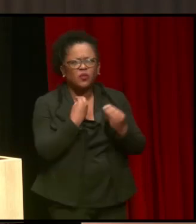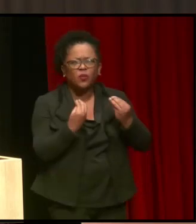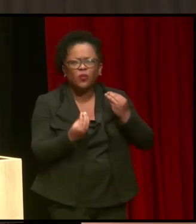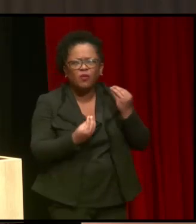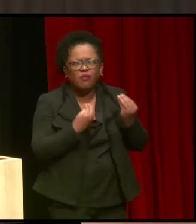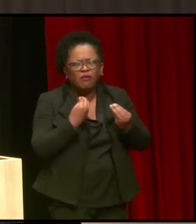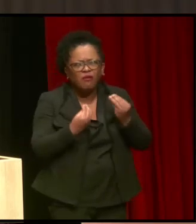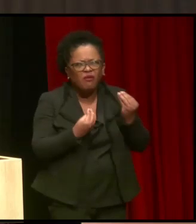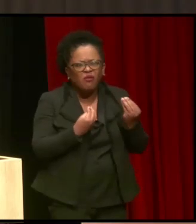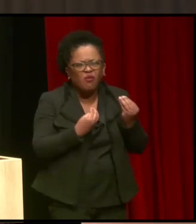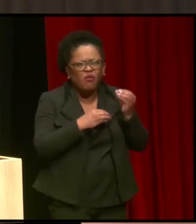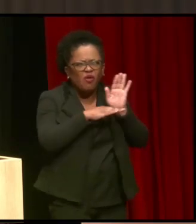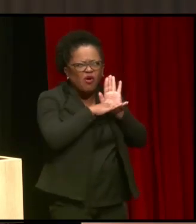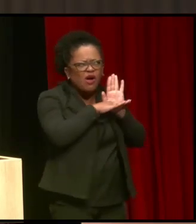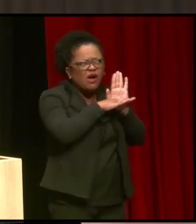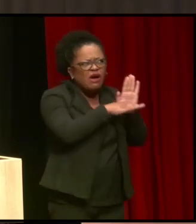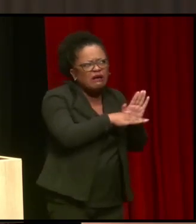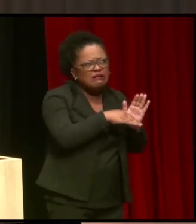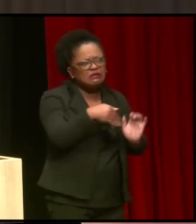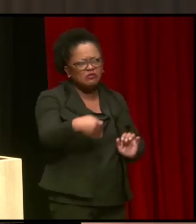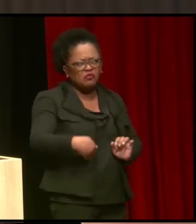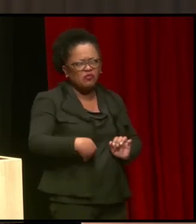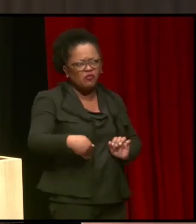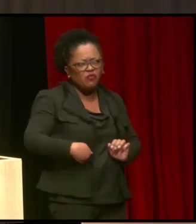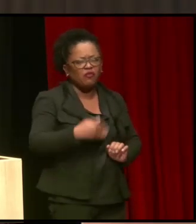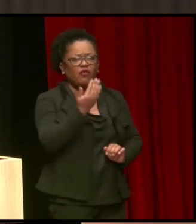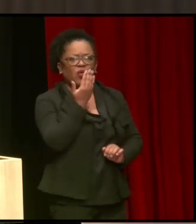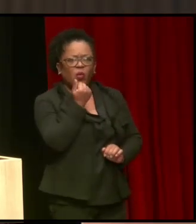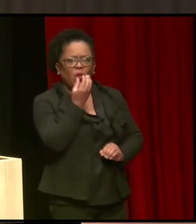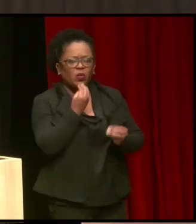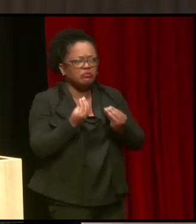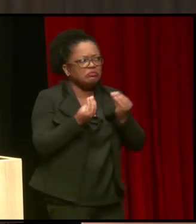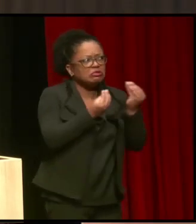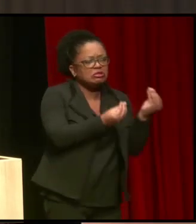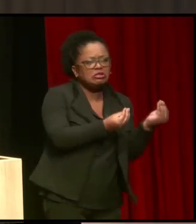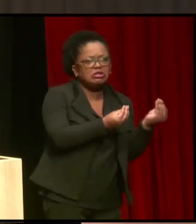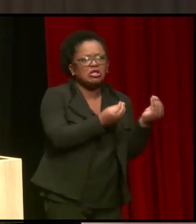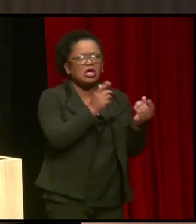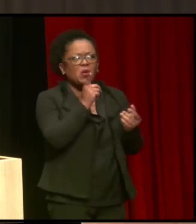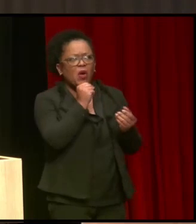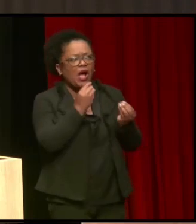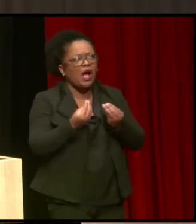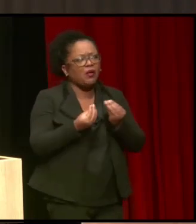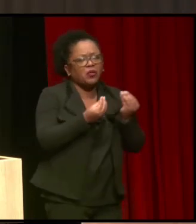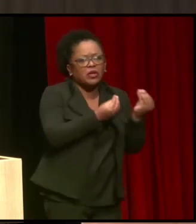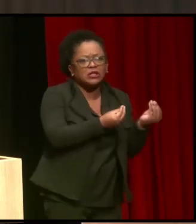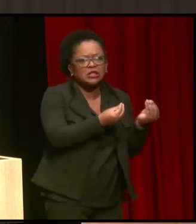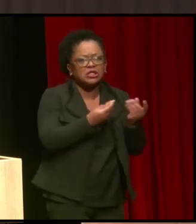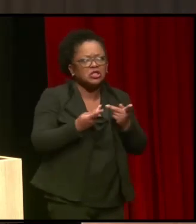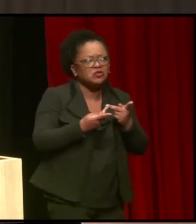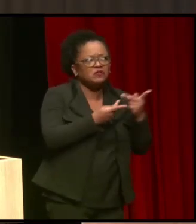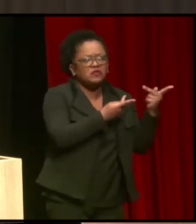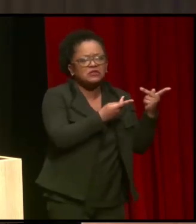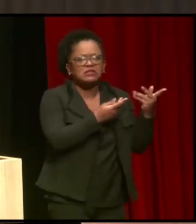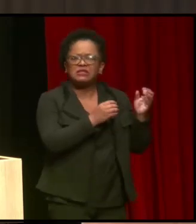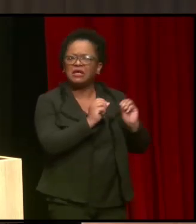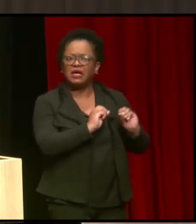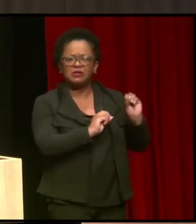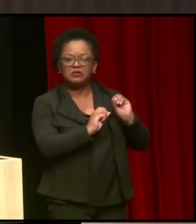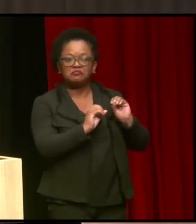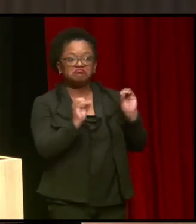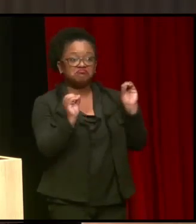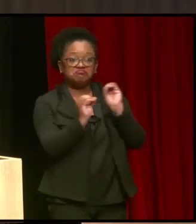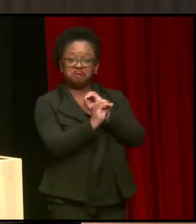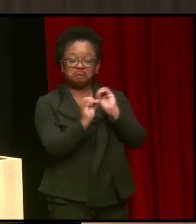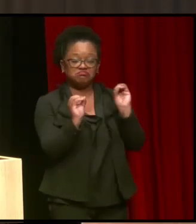Senhor, quando foi que o vimos com fome e lhe demos comida, ou com sede e lhe demos água? Eles não estavam entendendo nada do que